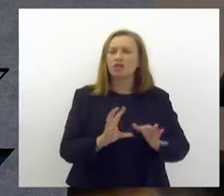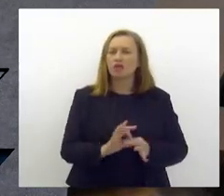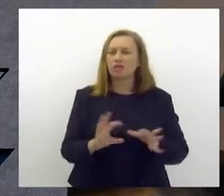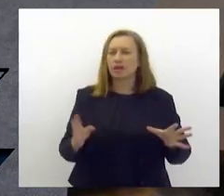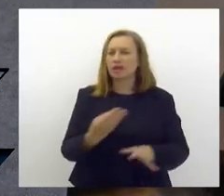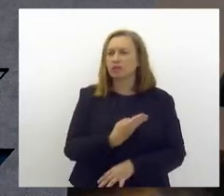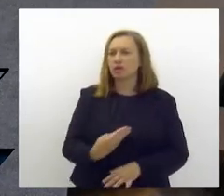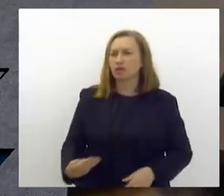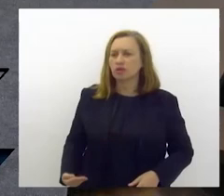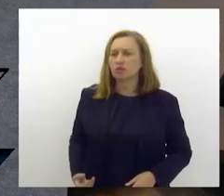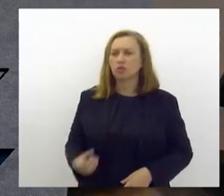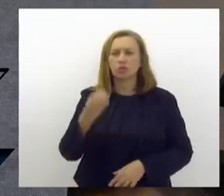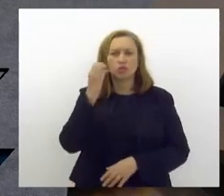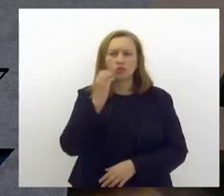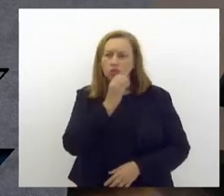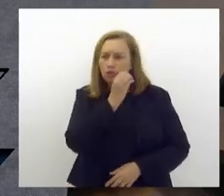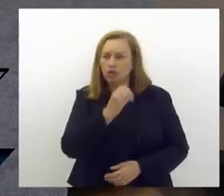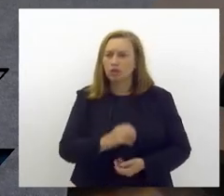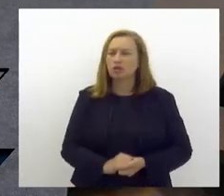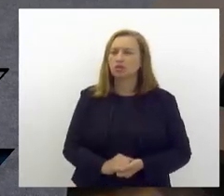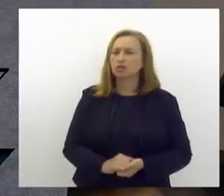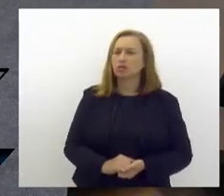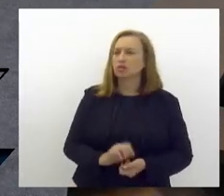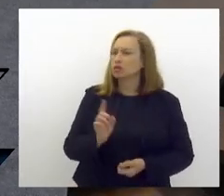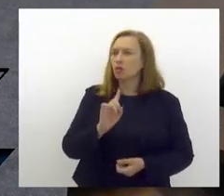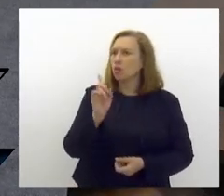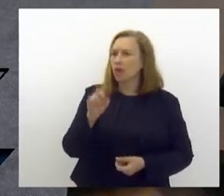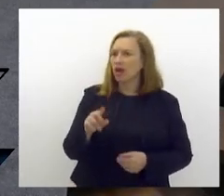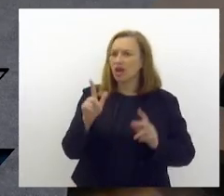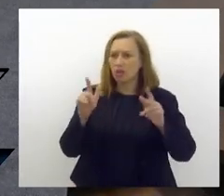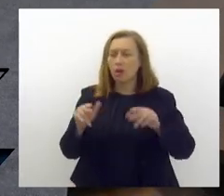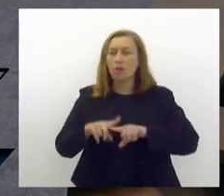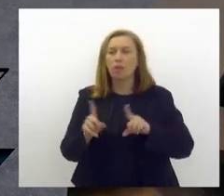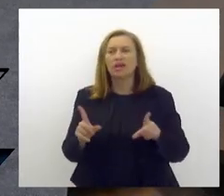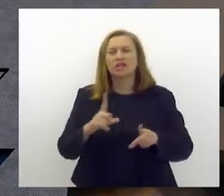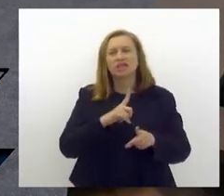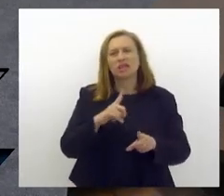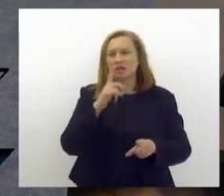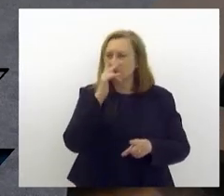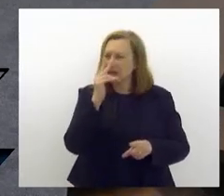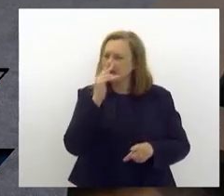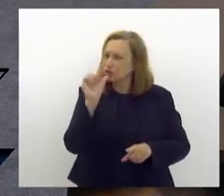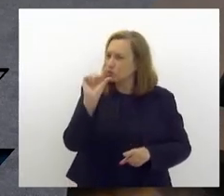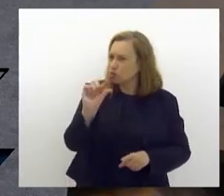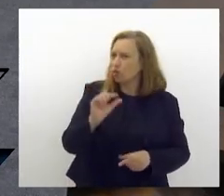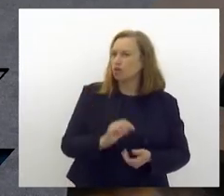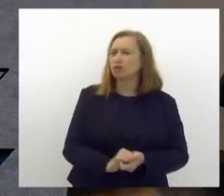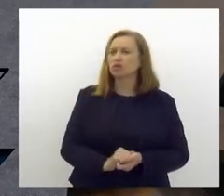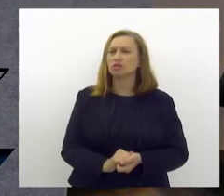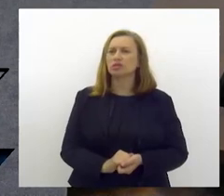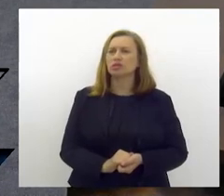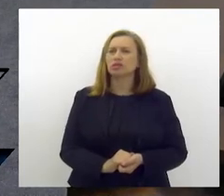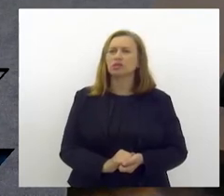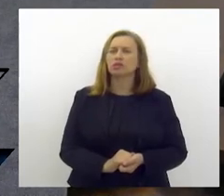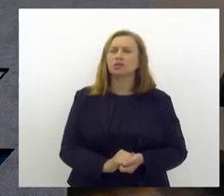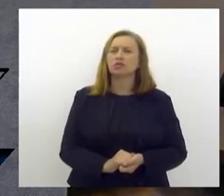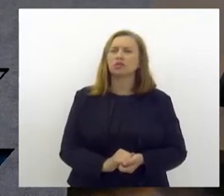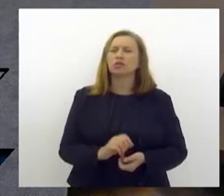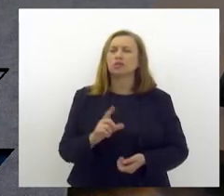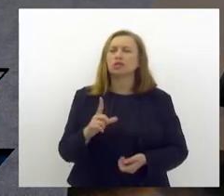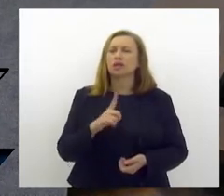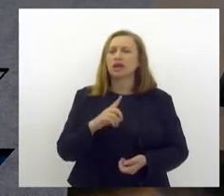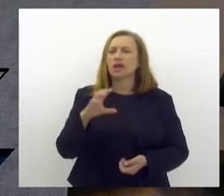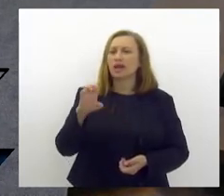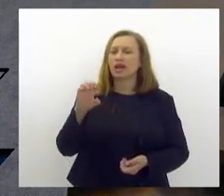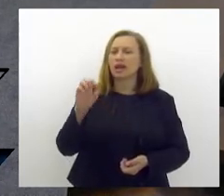governador Cláudio Castro. Não é assim, mas tem alguma parecência. É o explante. O que é o